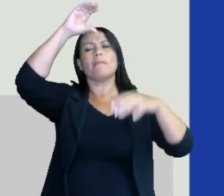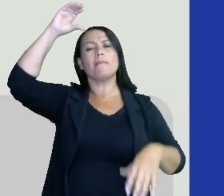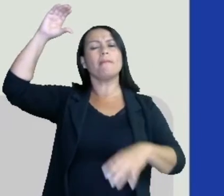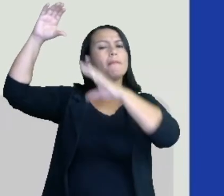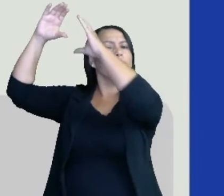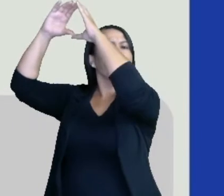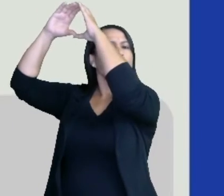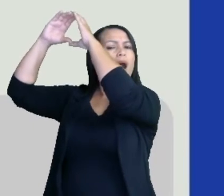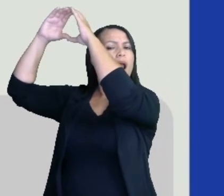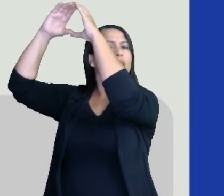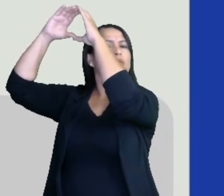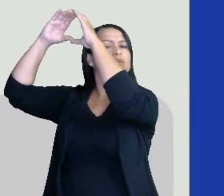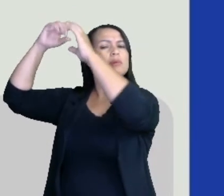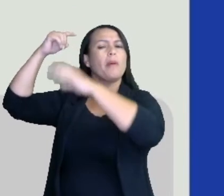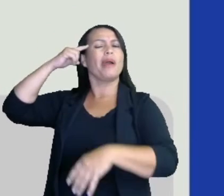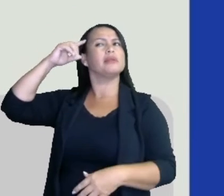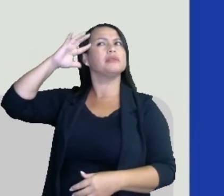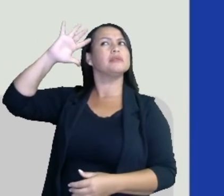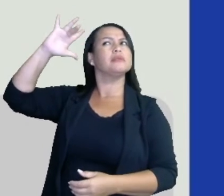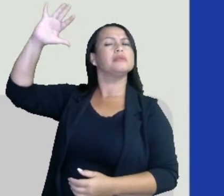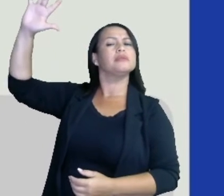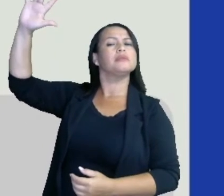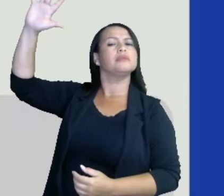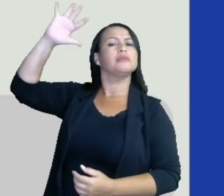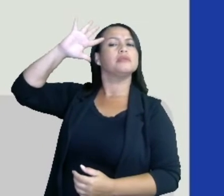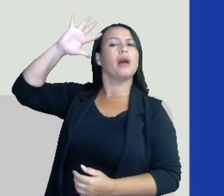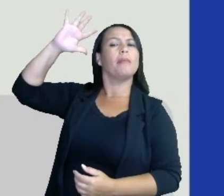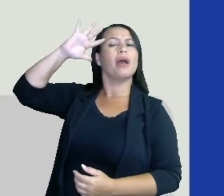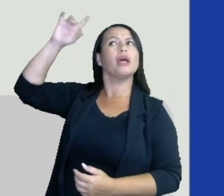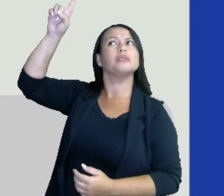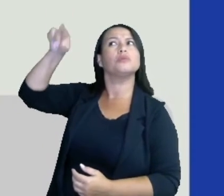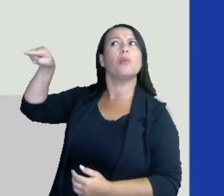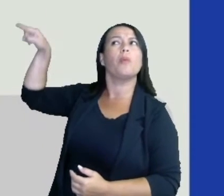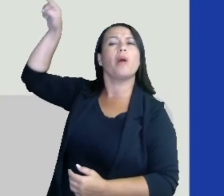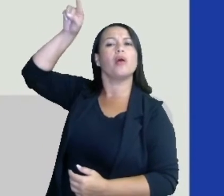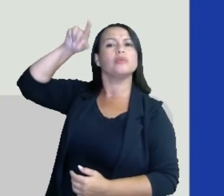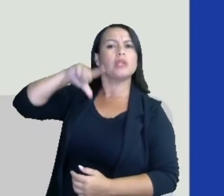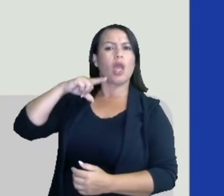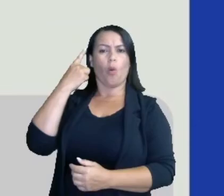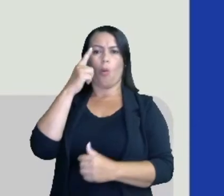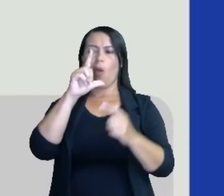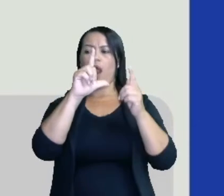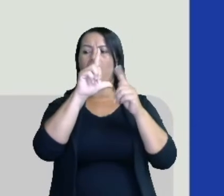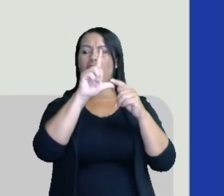pensamento, vindo delas, cada balãozinho com a letra,